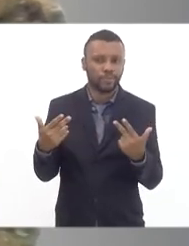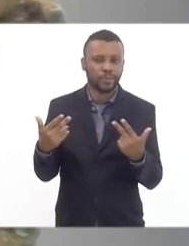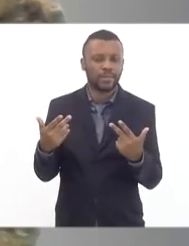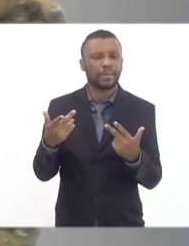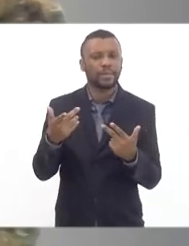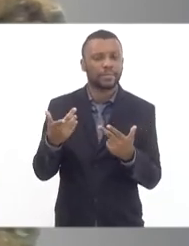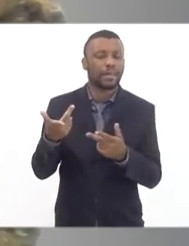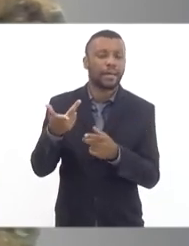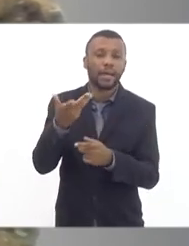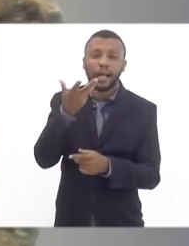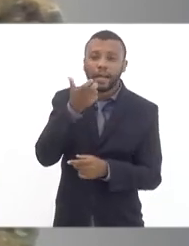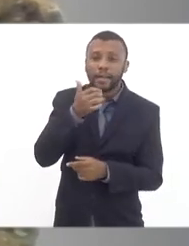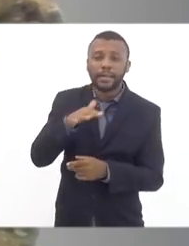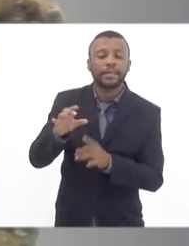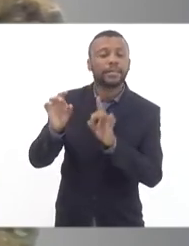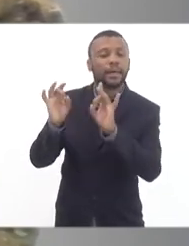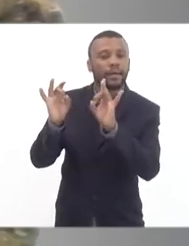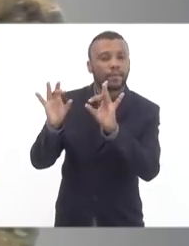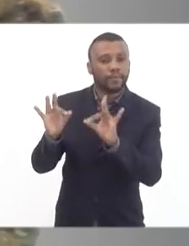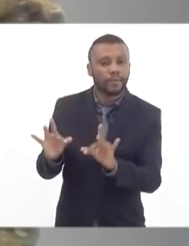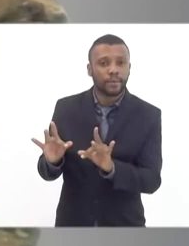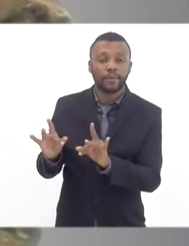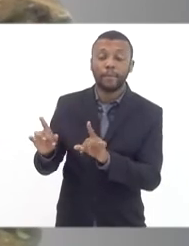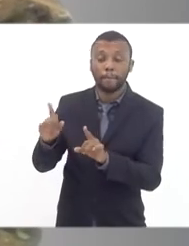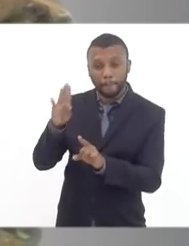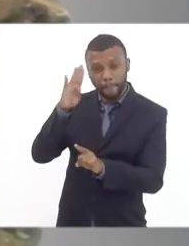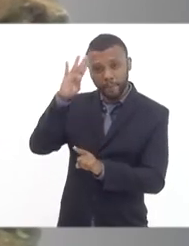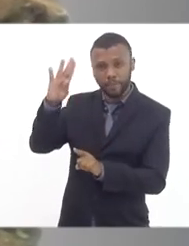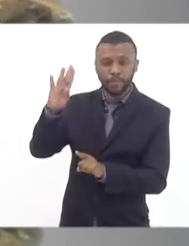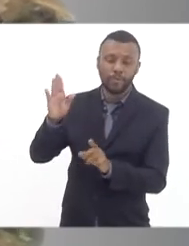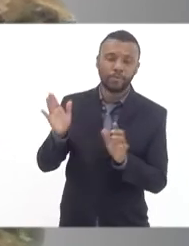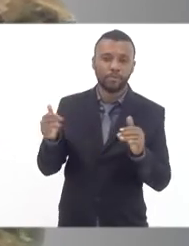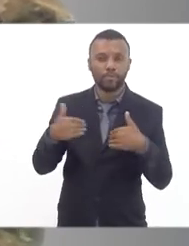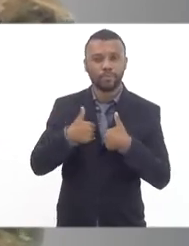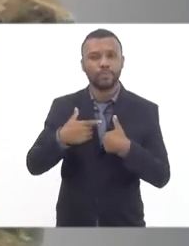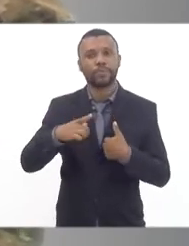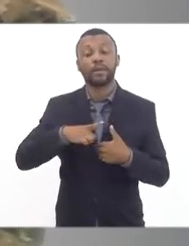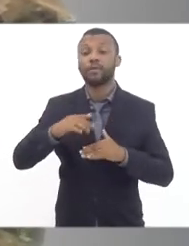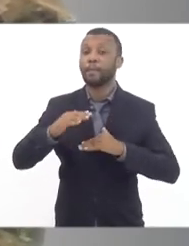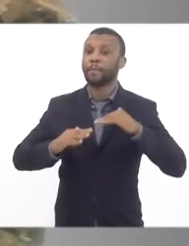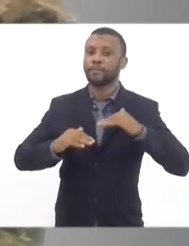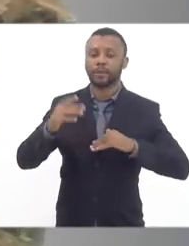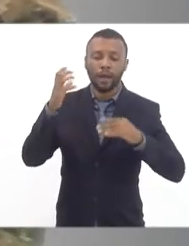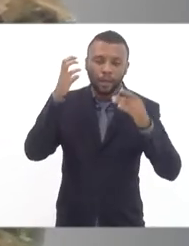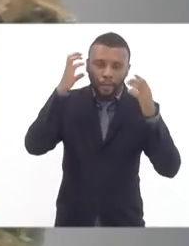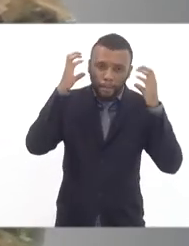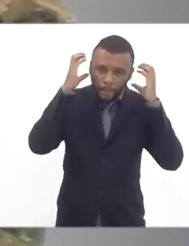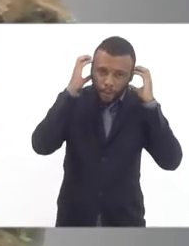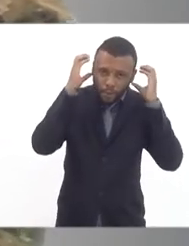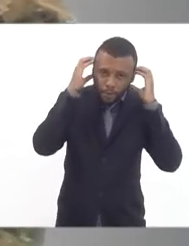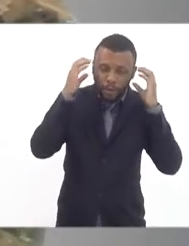crianças especiais, né, que tenham, inclusive, o autista. Então, assim, com fonoaudiólogos, terapeutas,